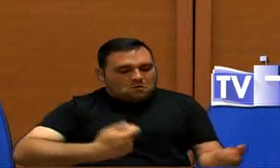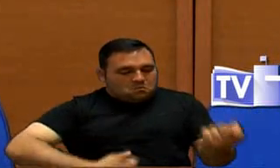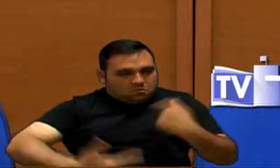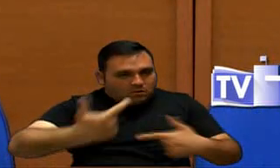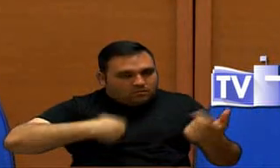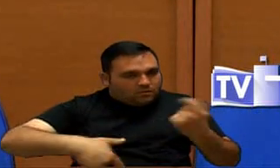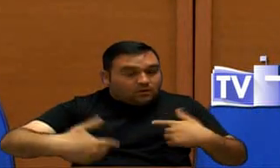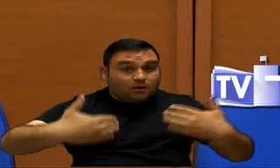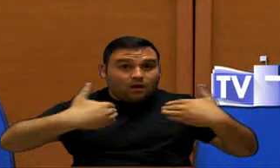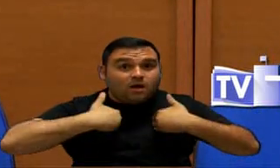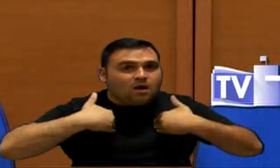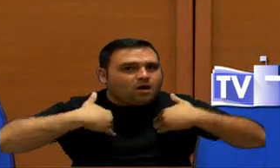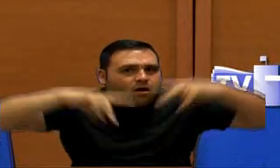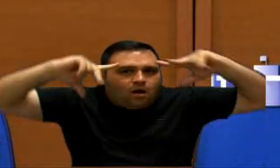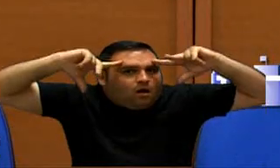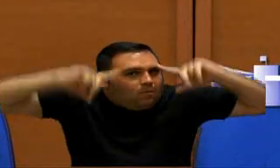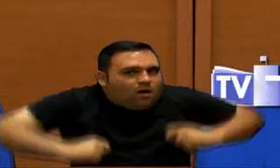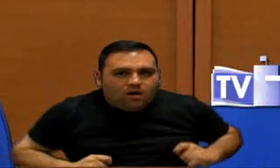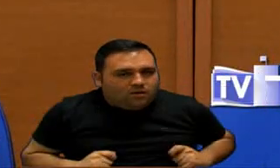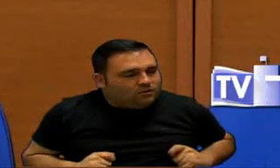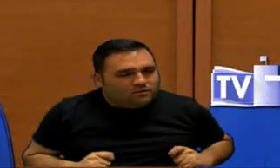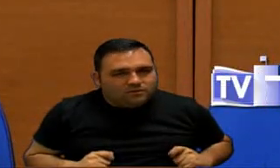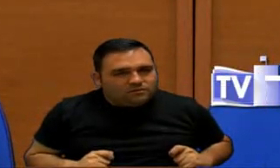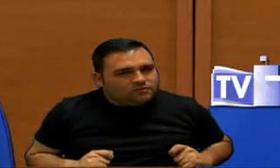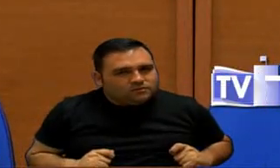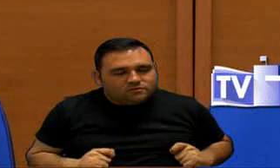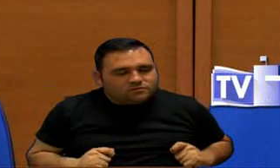Eu não mereço.